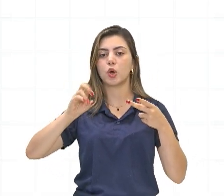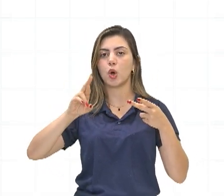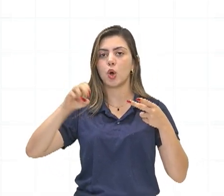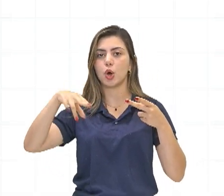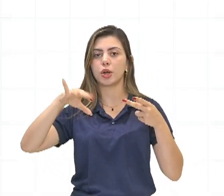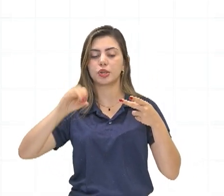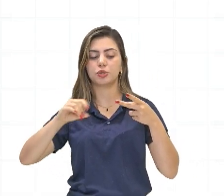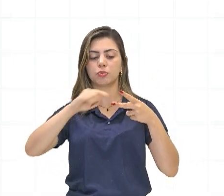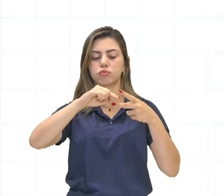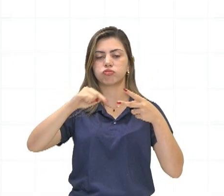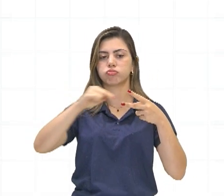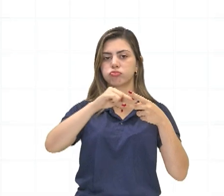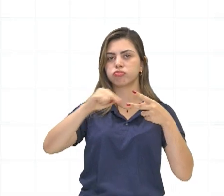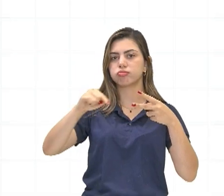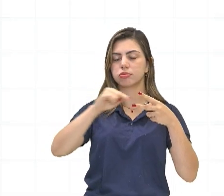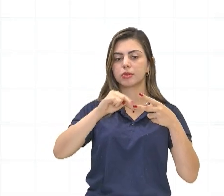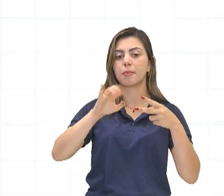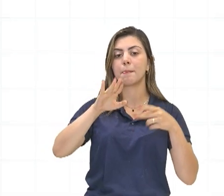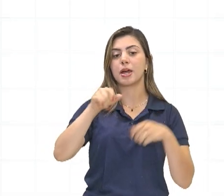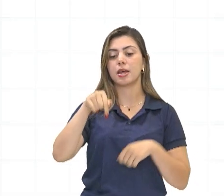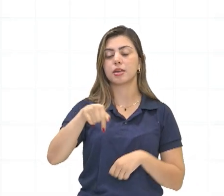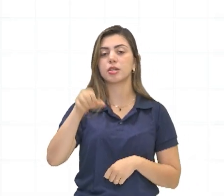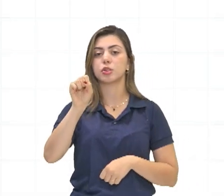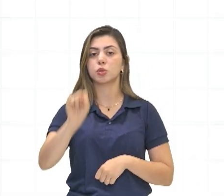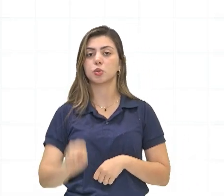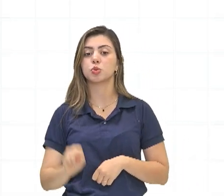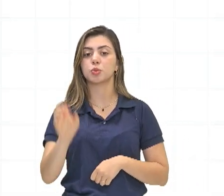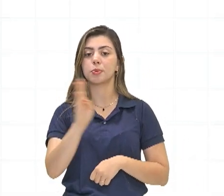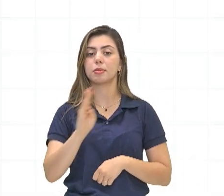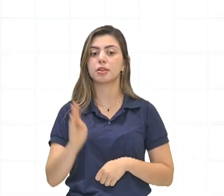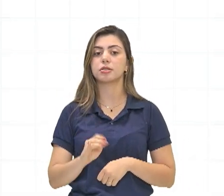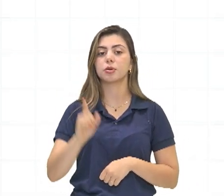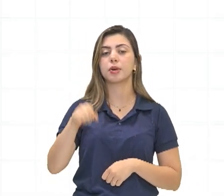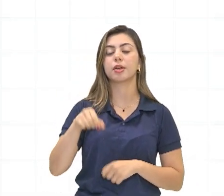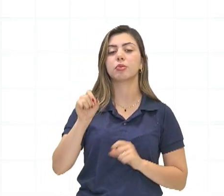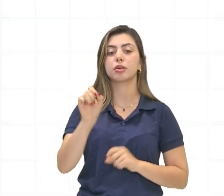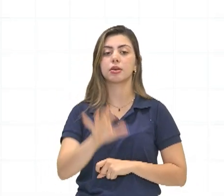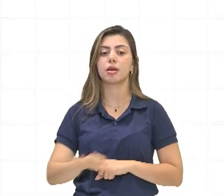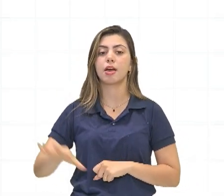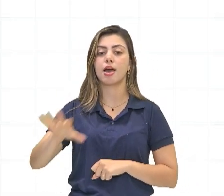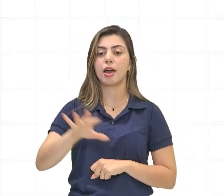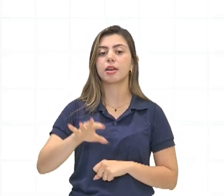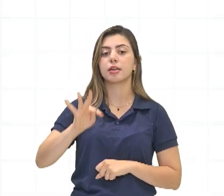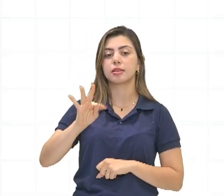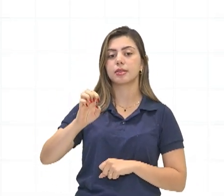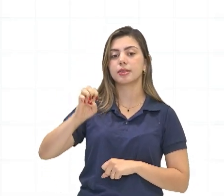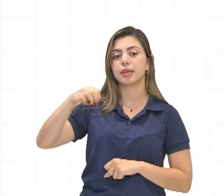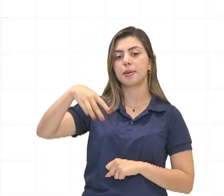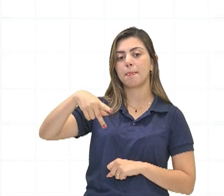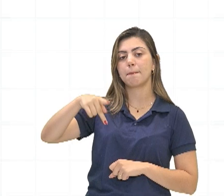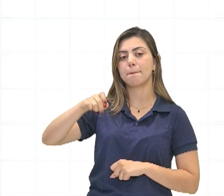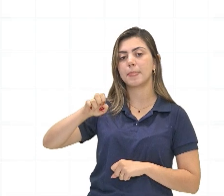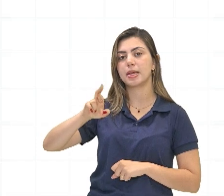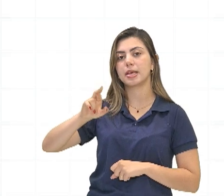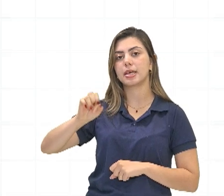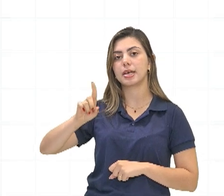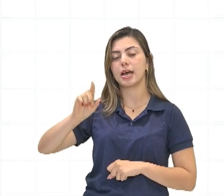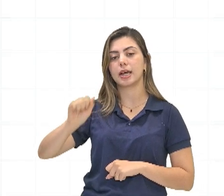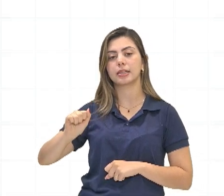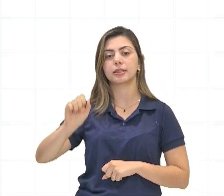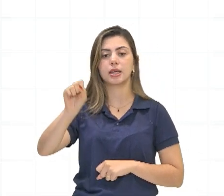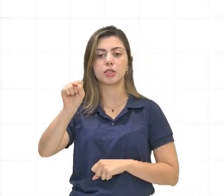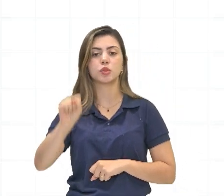sul do país está situada na zona temperada sul, localizada entre o Trópico